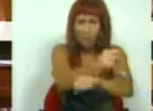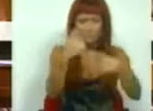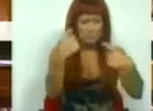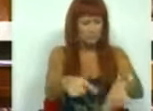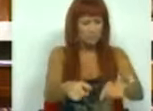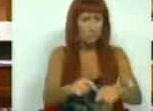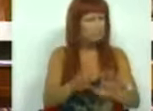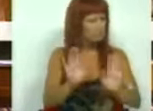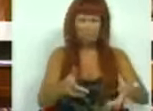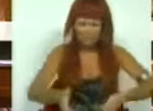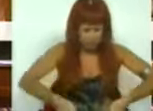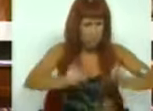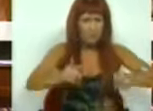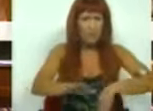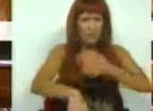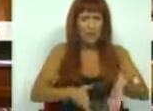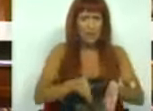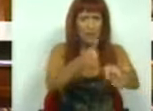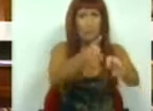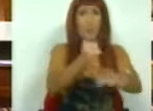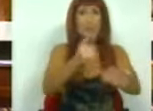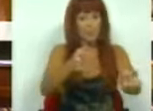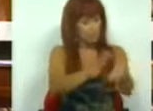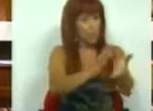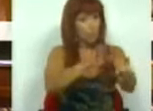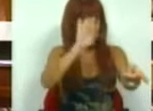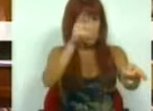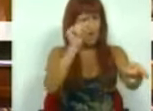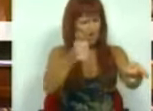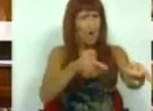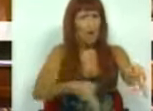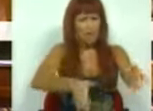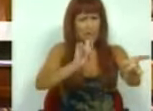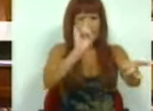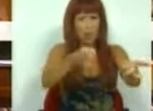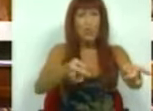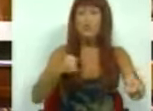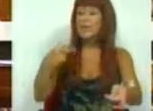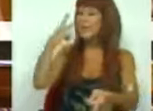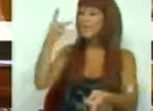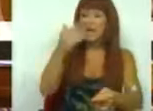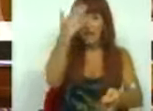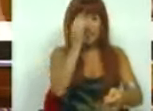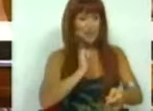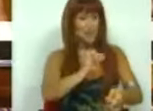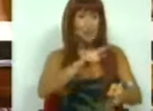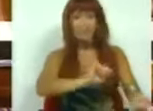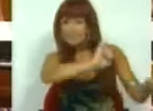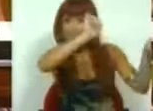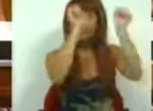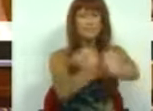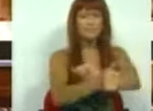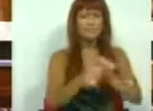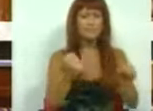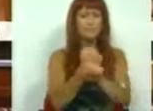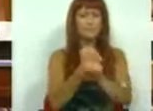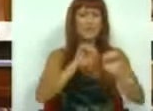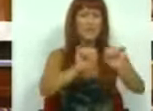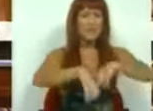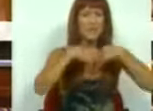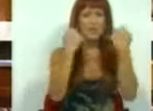que tem e de o deixar caminhar, até porque já provaram que sabem bem o caminho. O que se vê na sua capacidade de adaptação às